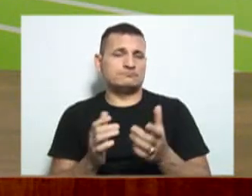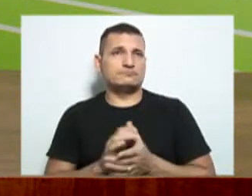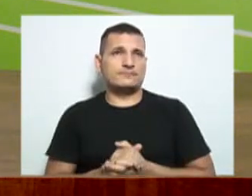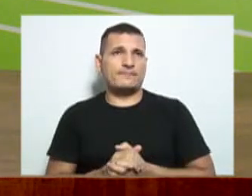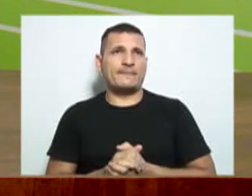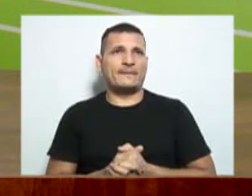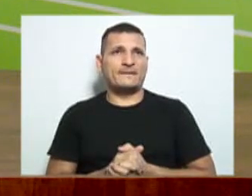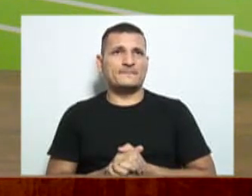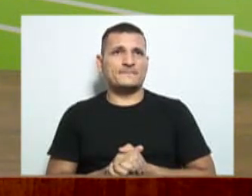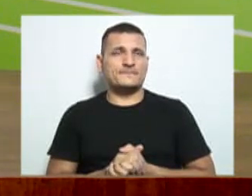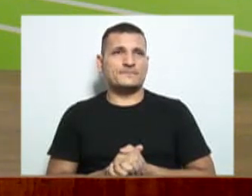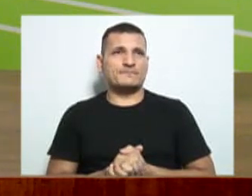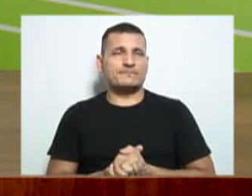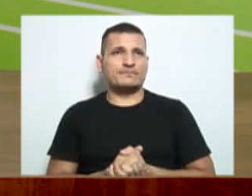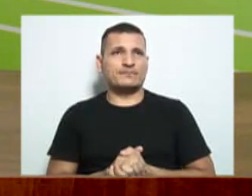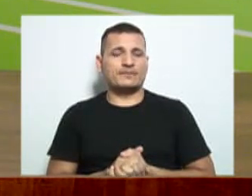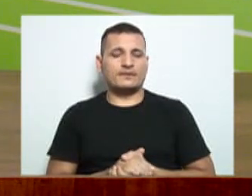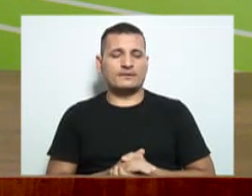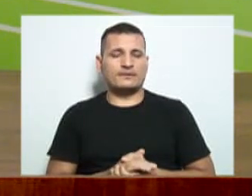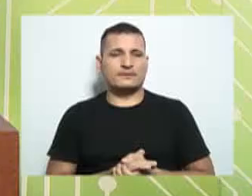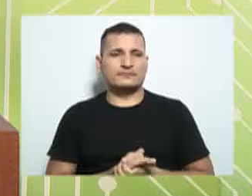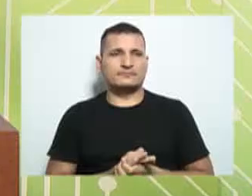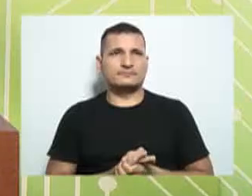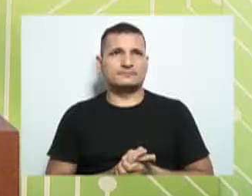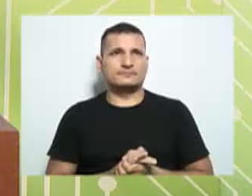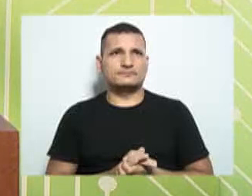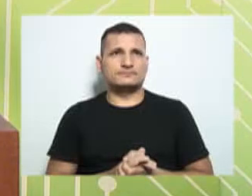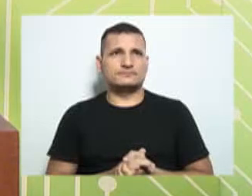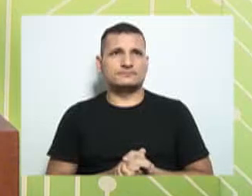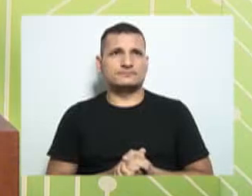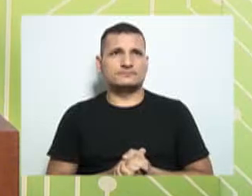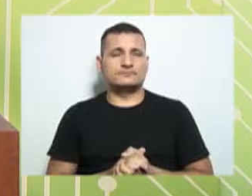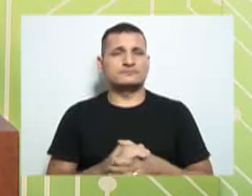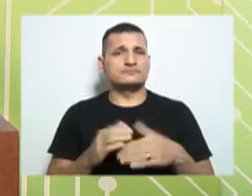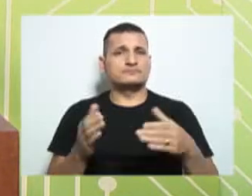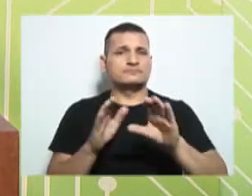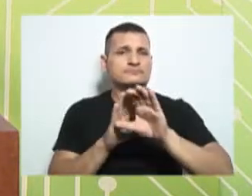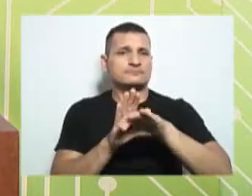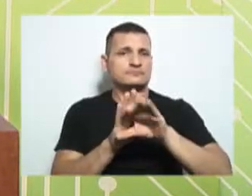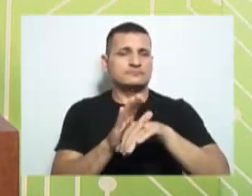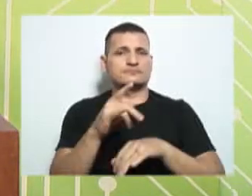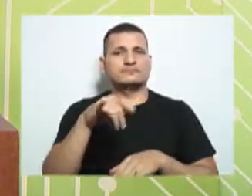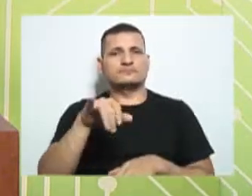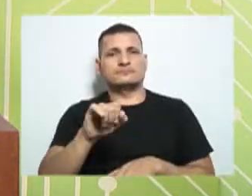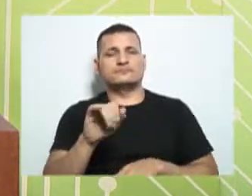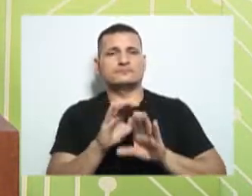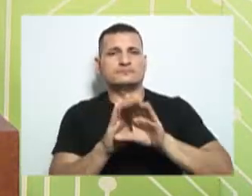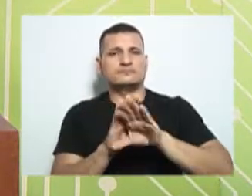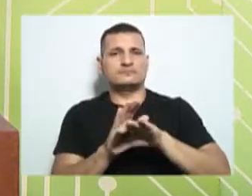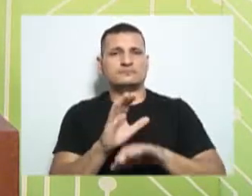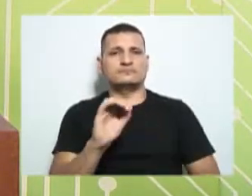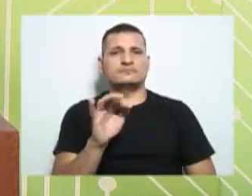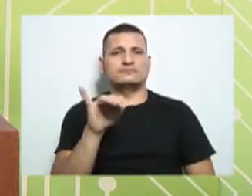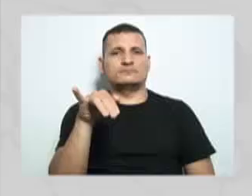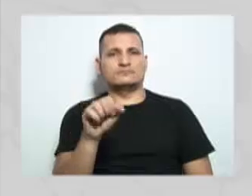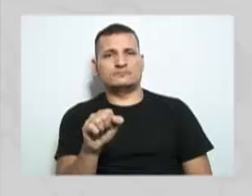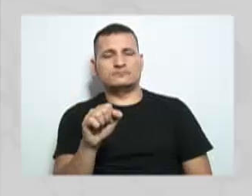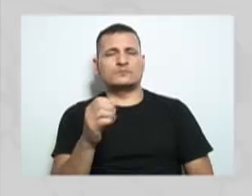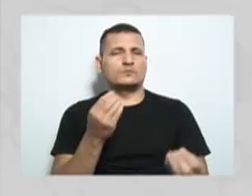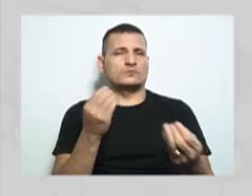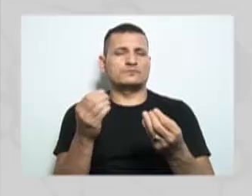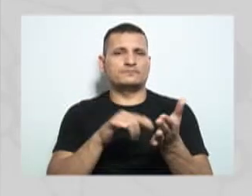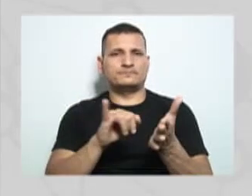né? Certíssimo. Vamos voltar um pouco sobre o conceito de PIS e COFINS para vocês entenderem melhor como funciona esse imposto?